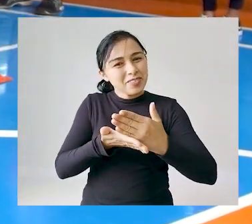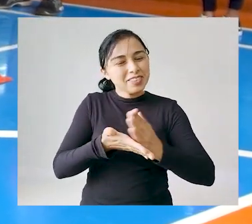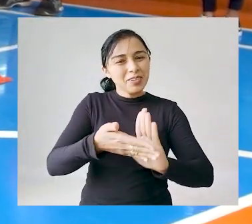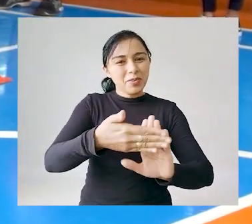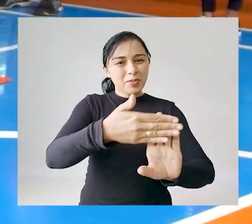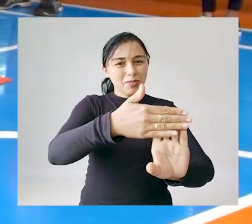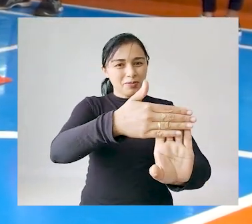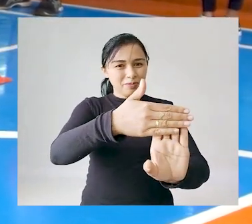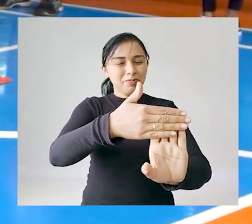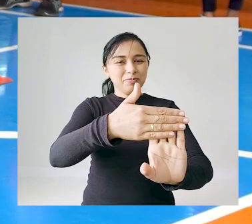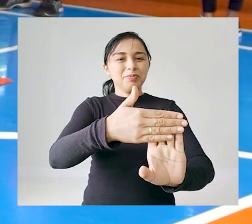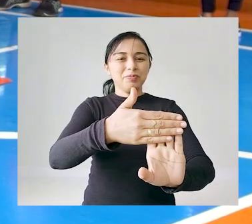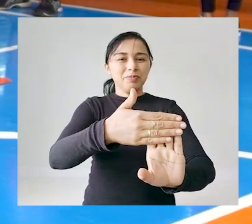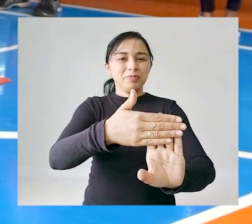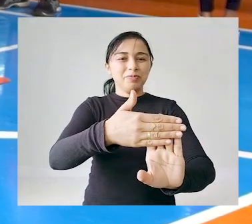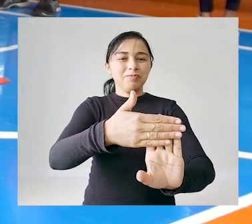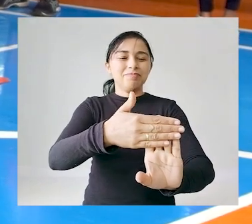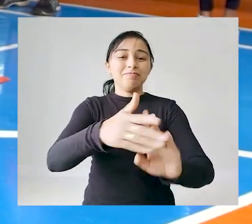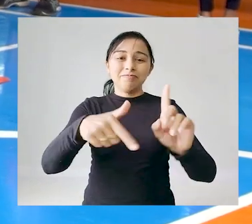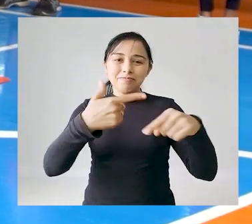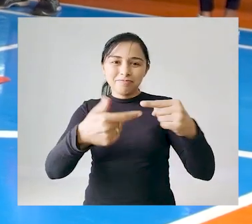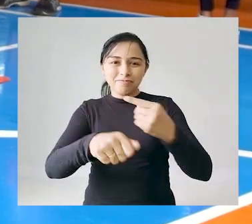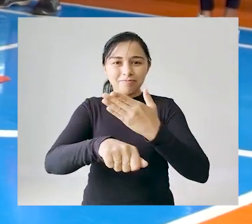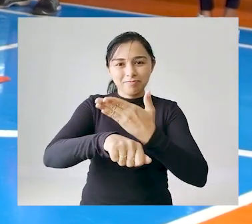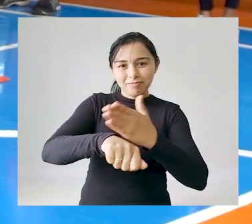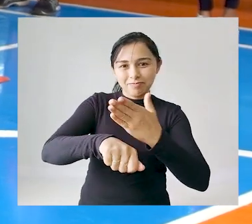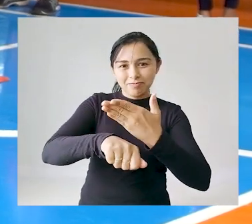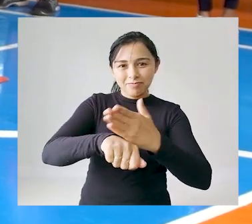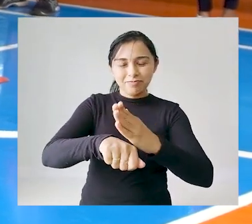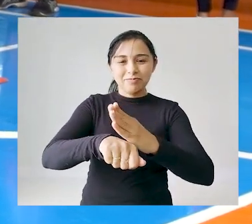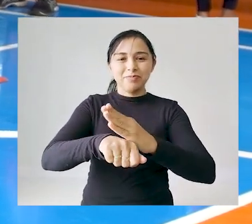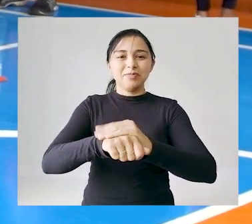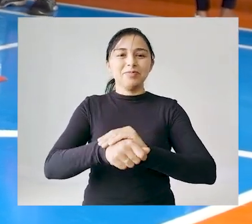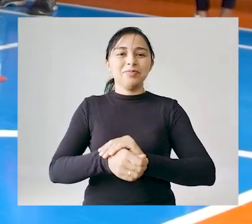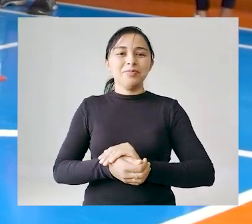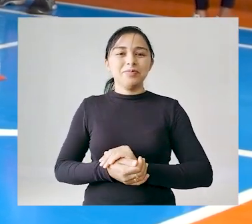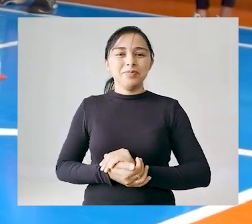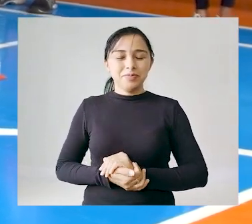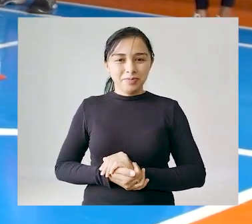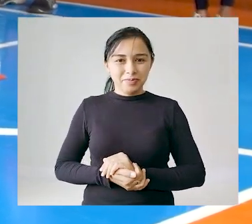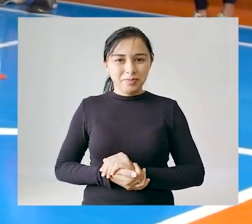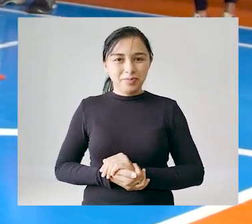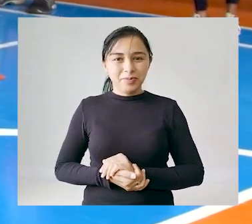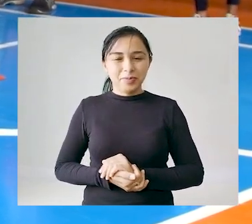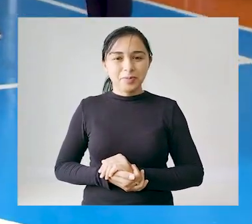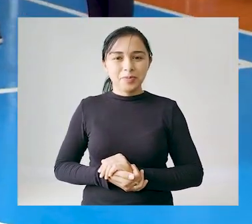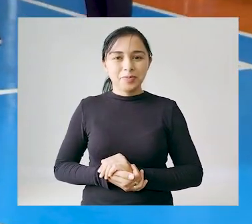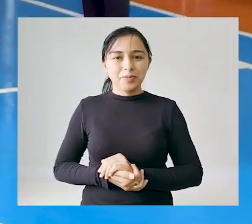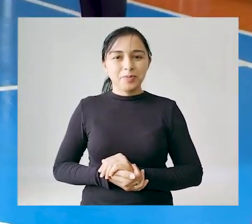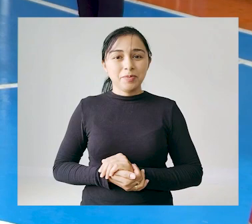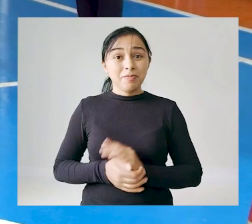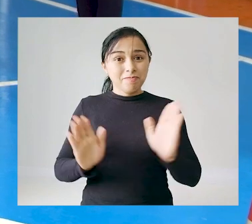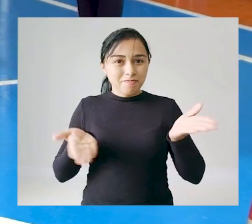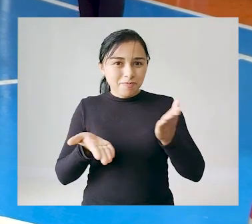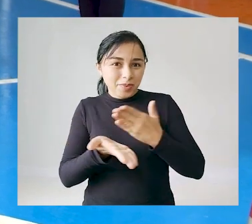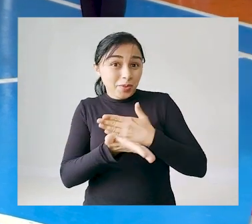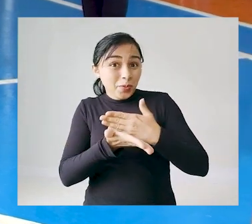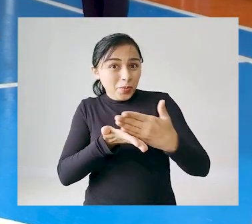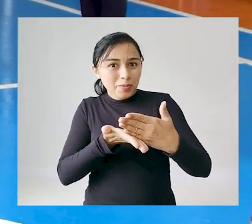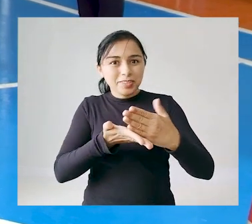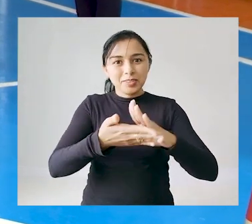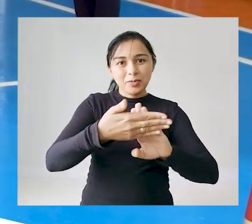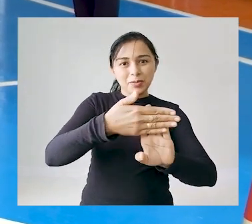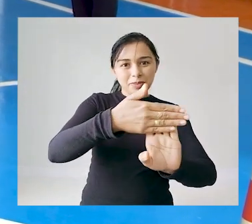vamos alongar, vamos fazer um aquecimento e posterior algumas atividades do atletismo. Vem comigo. Pessoal, vamos iniciar o